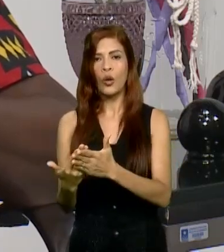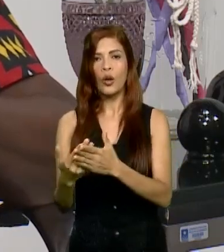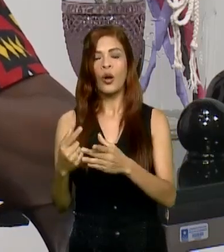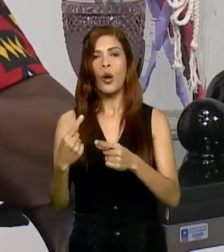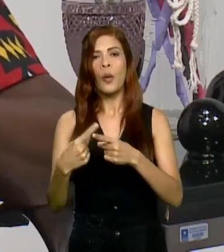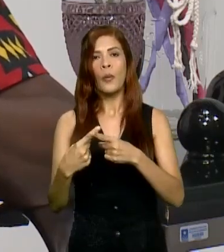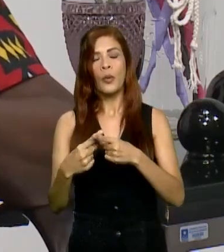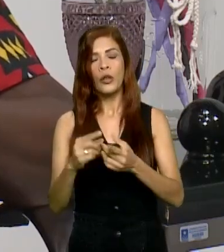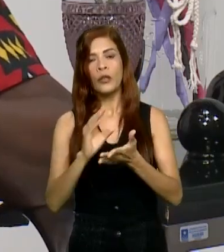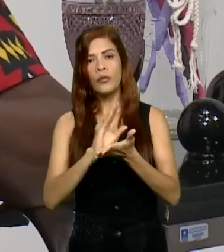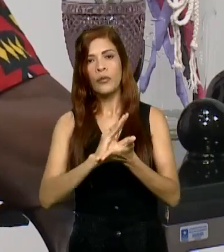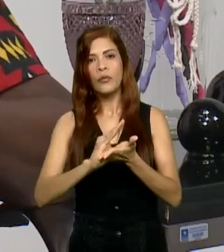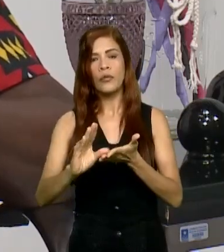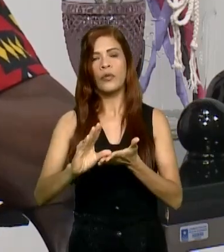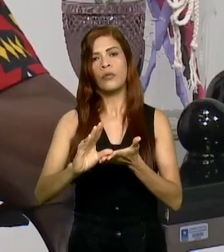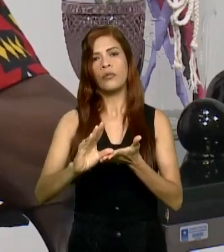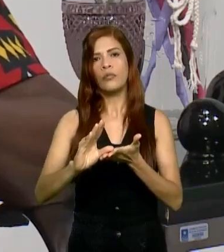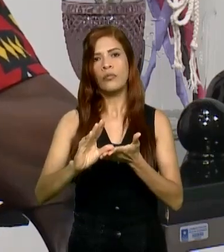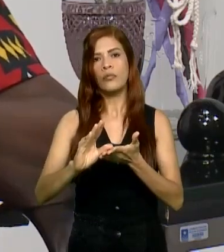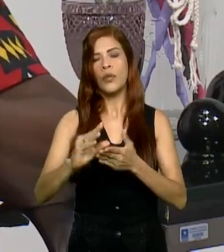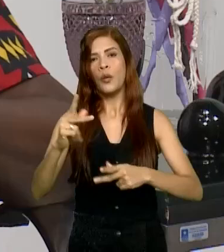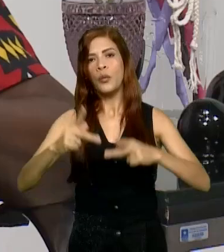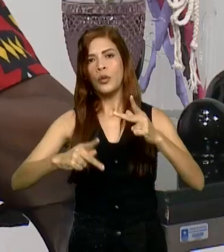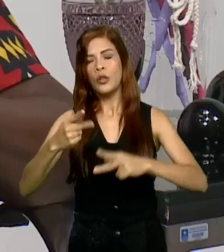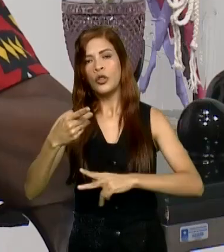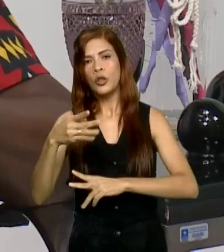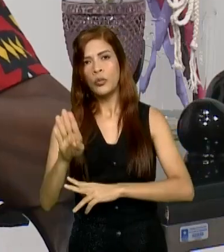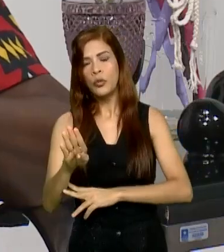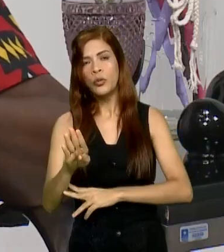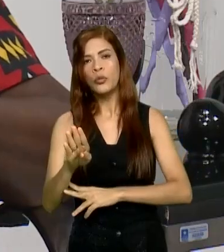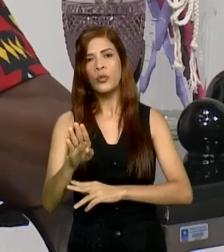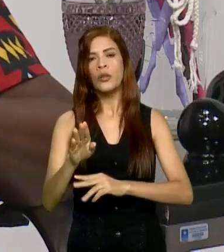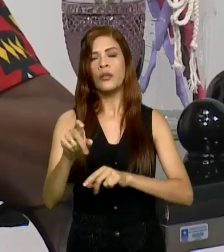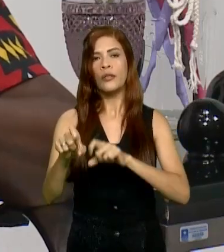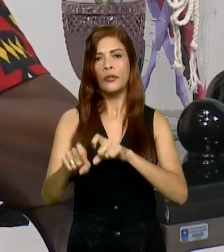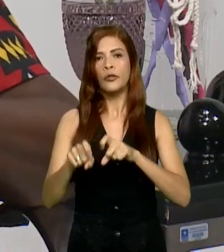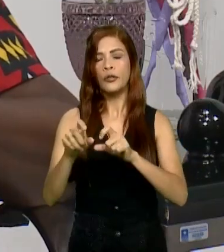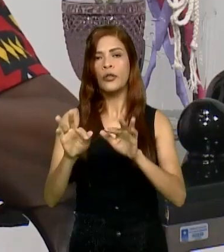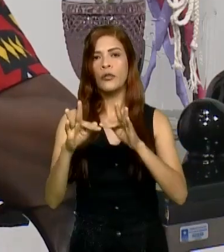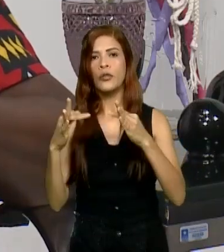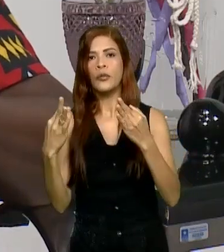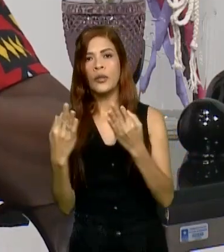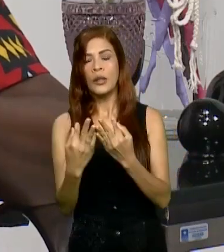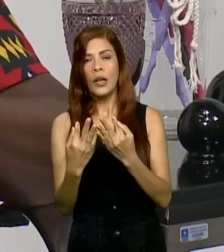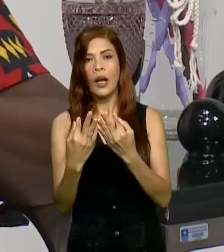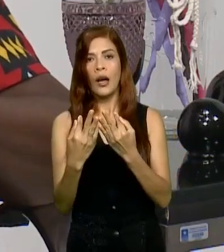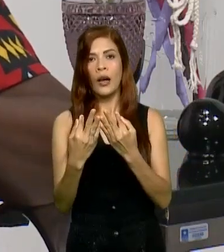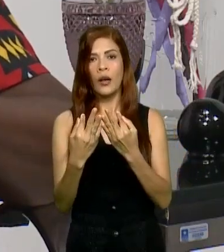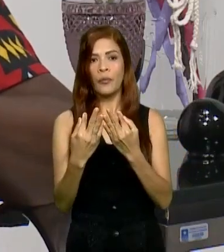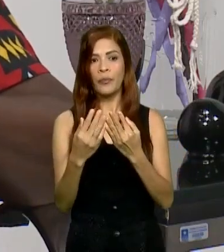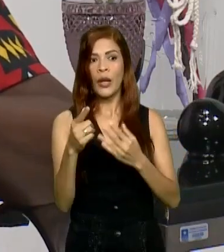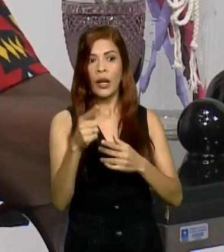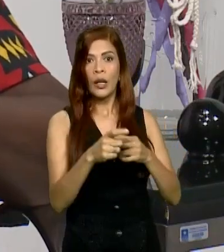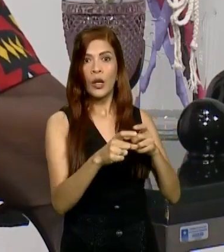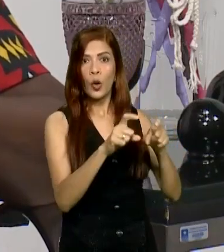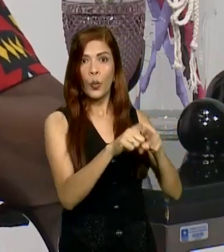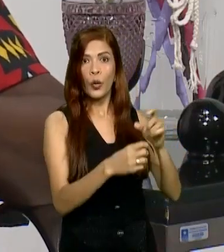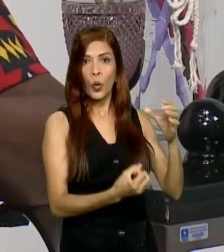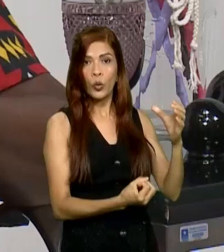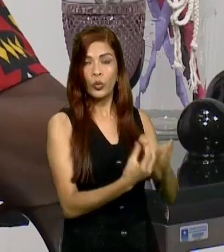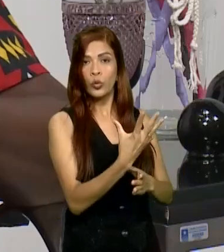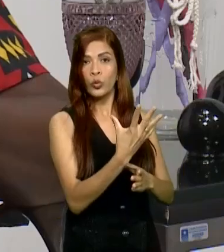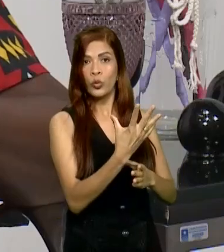públicas na agricultura familiar, vai aumentar a produção desse produtor, ele vai gerar uma